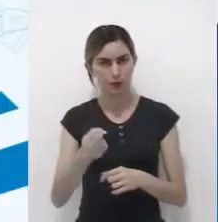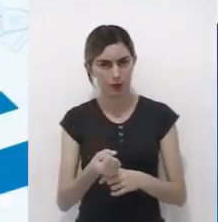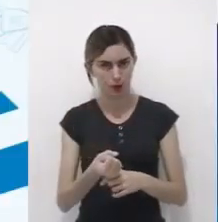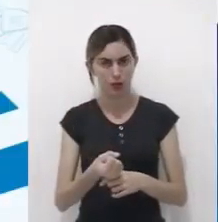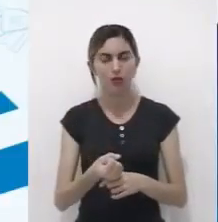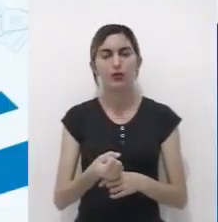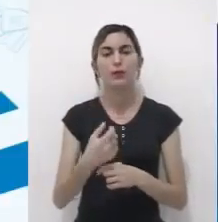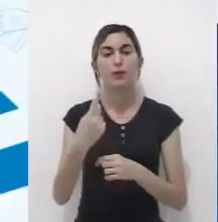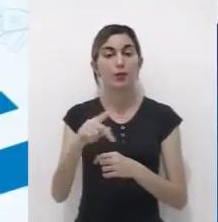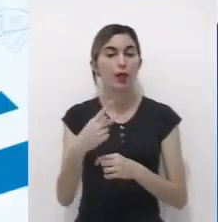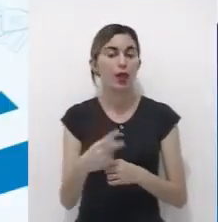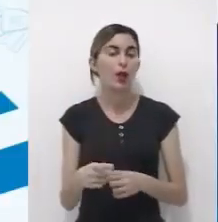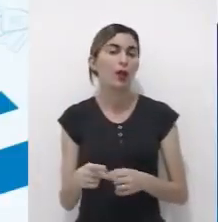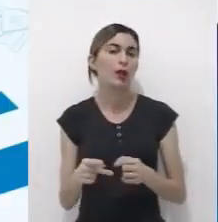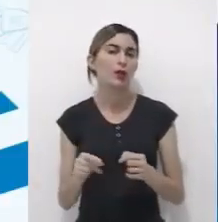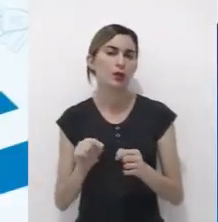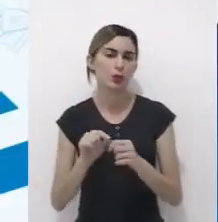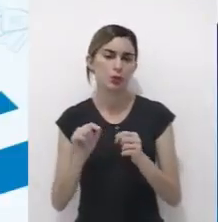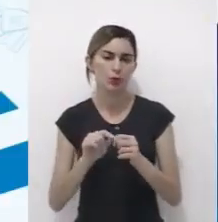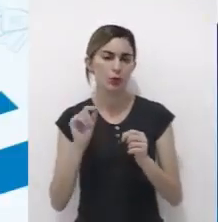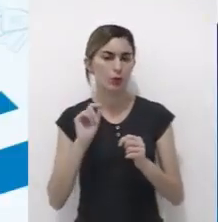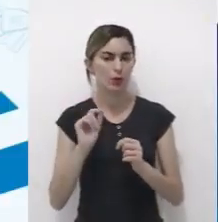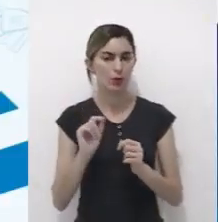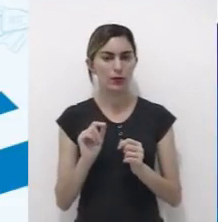enzimas digestórias, elas